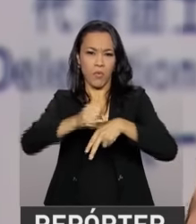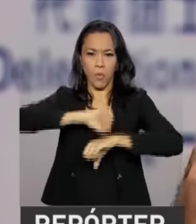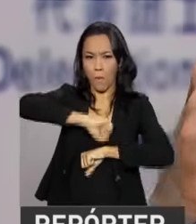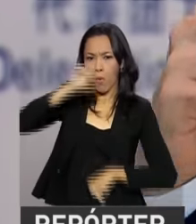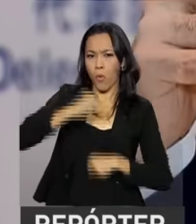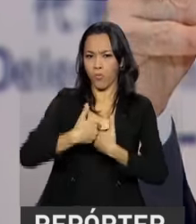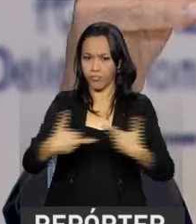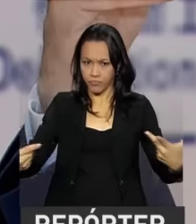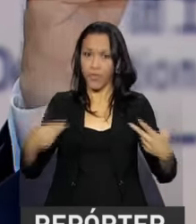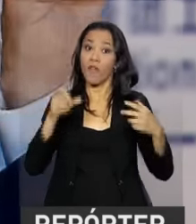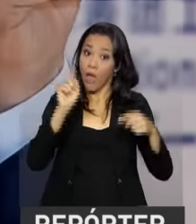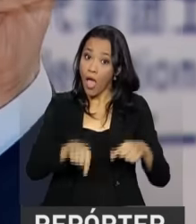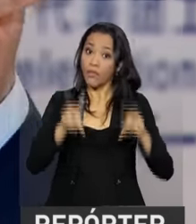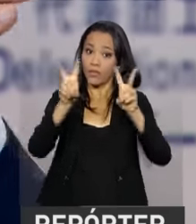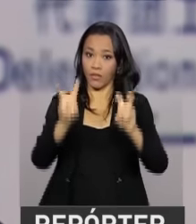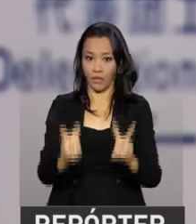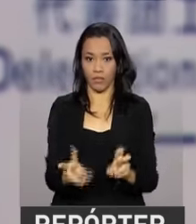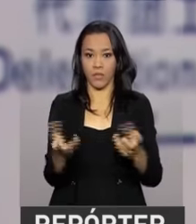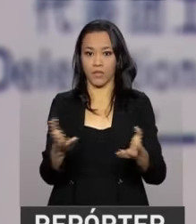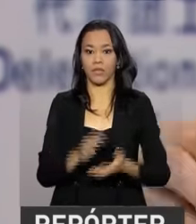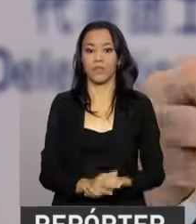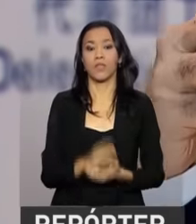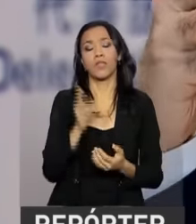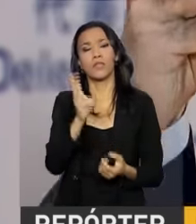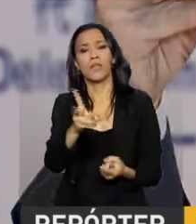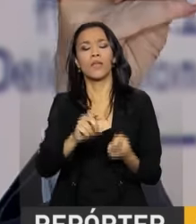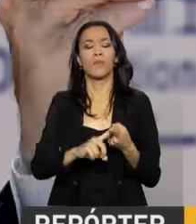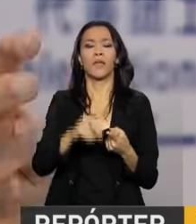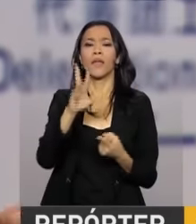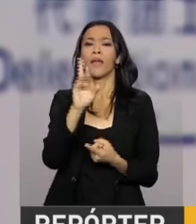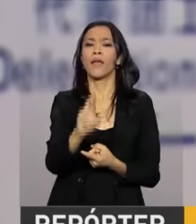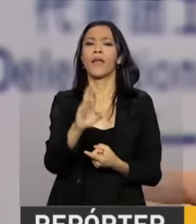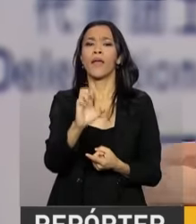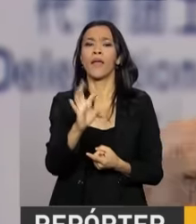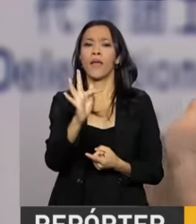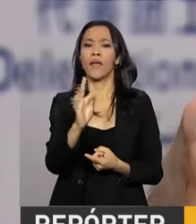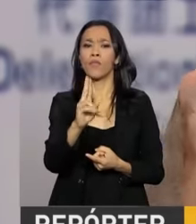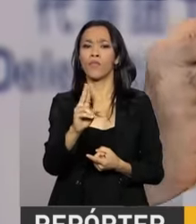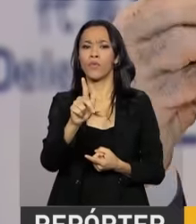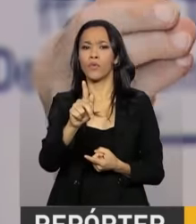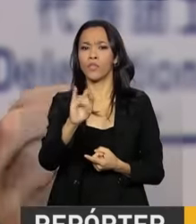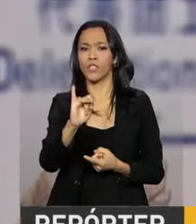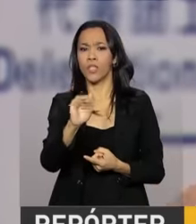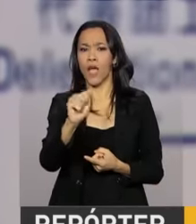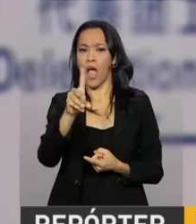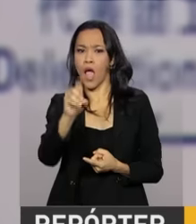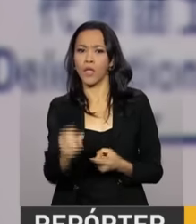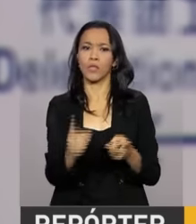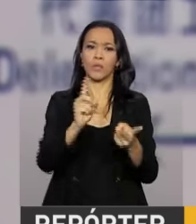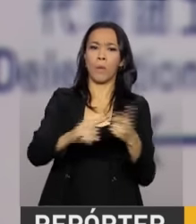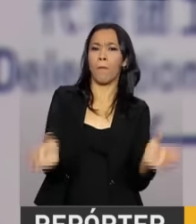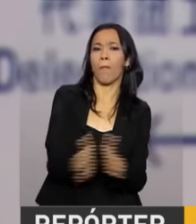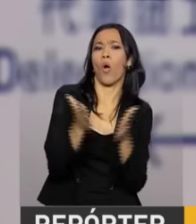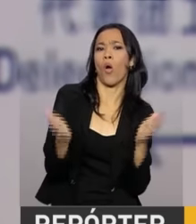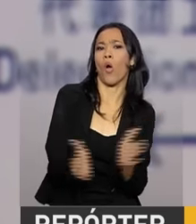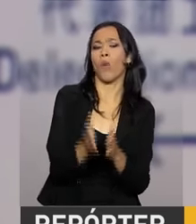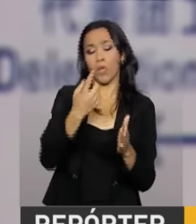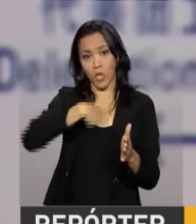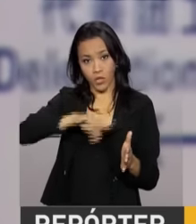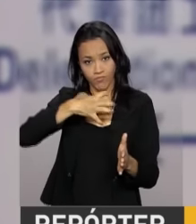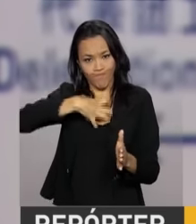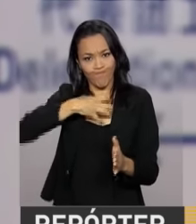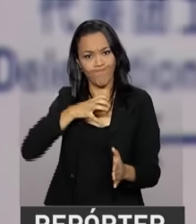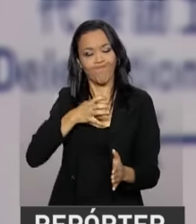que tiver a ver com refugiados, que tiver a ver com carentes, que tiver a ver com pobreza, tem a nossa solidariedade, o nosso